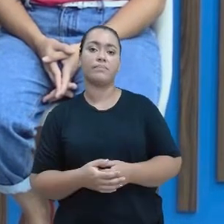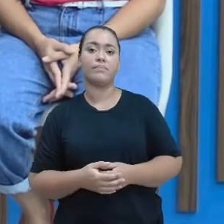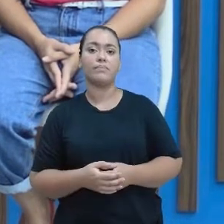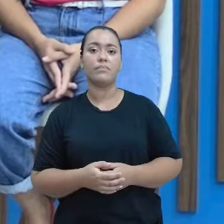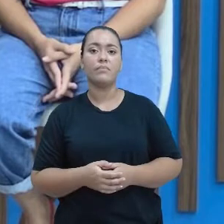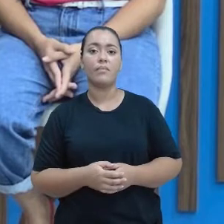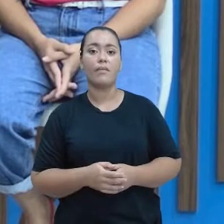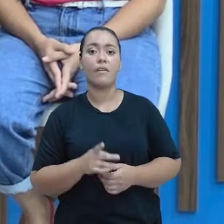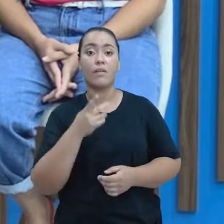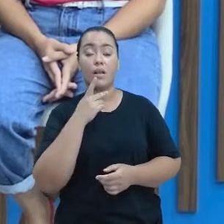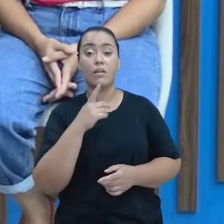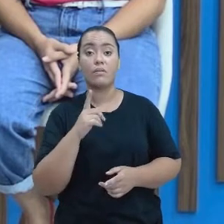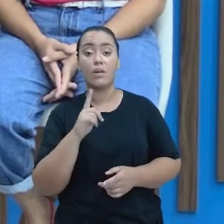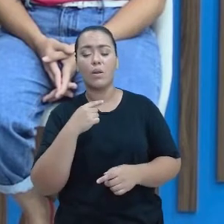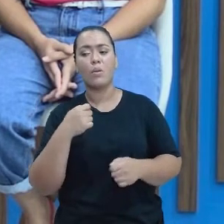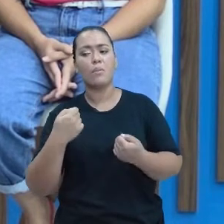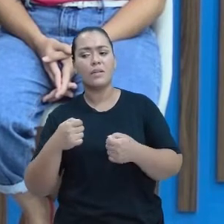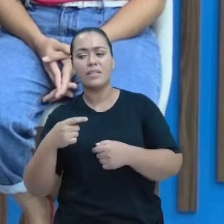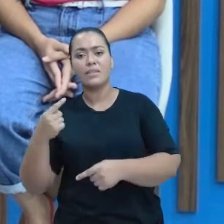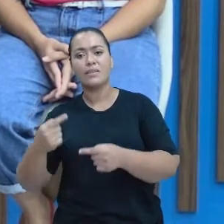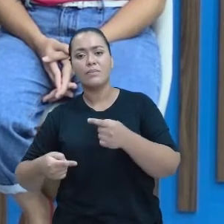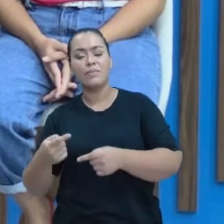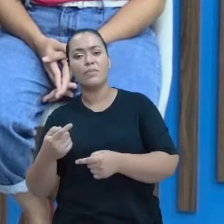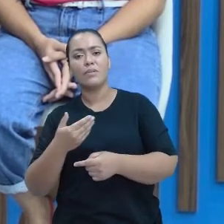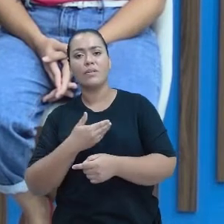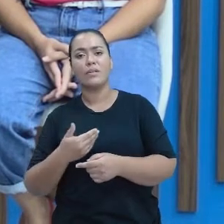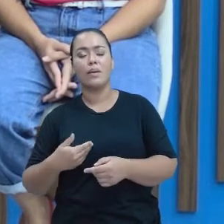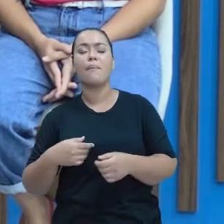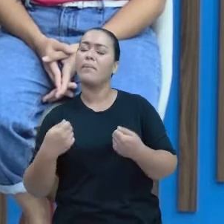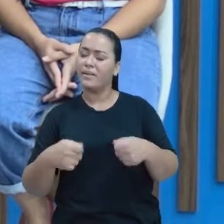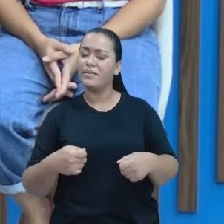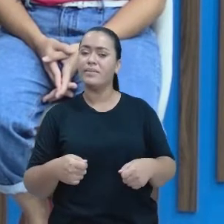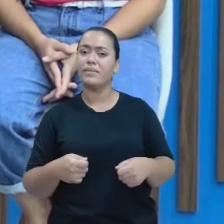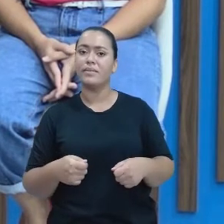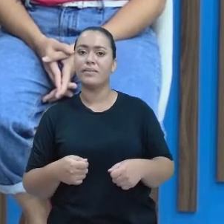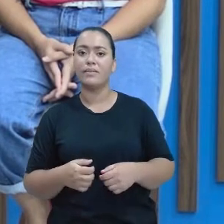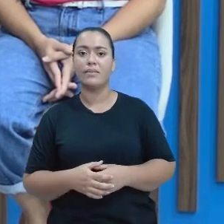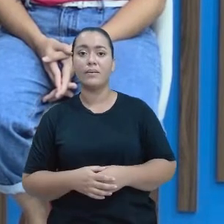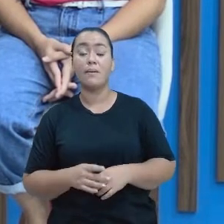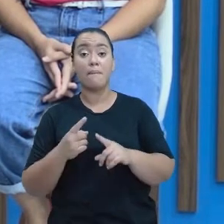precisaríamos... Políticas públicas nós precisamos,